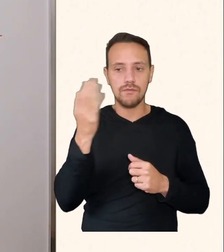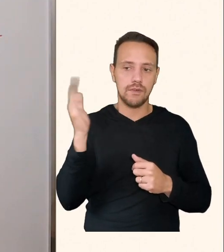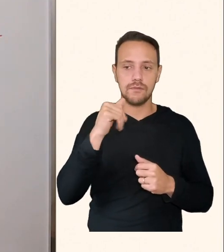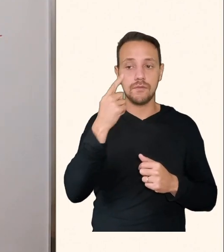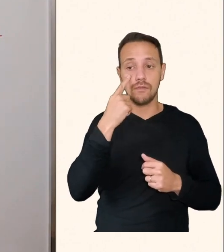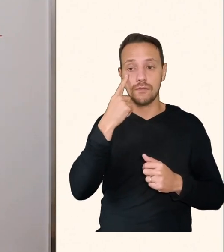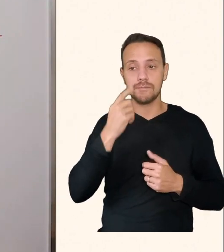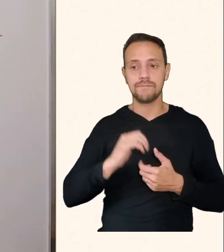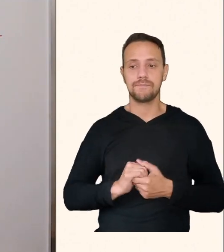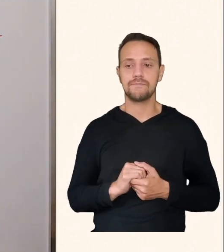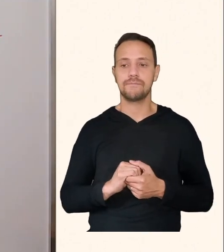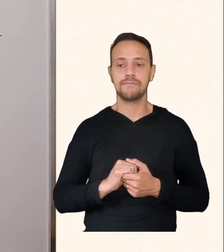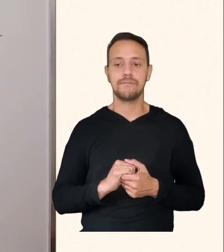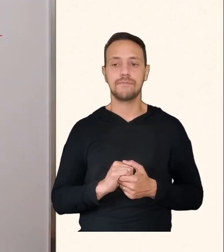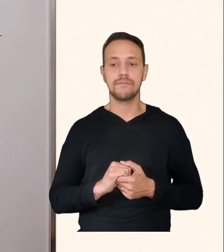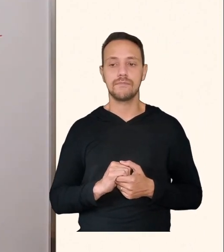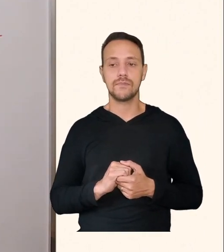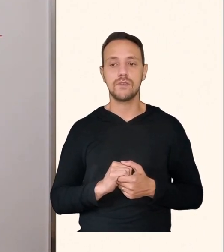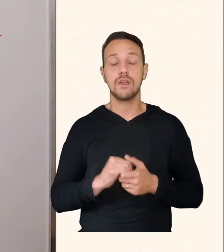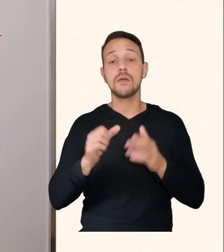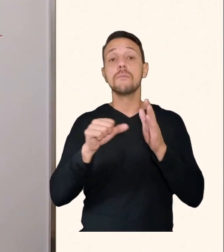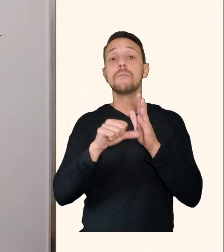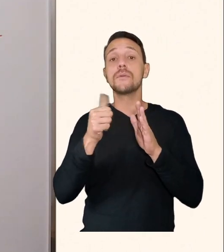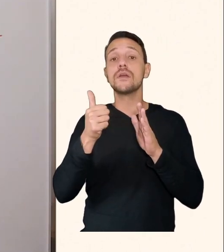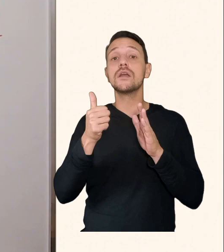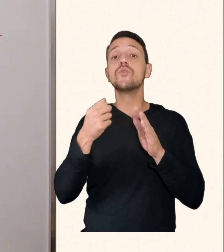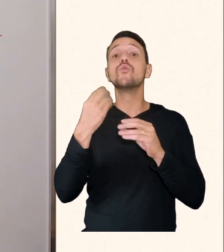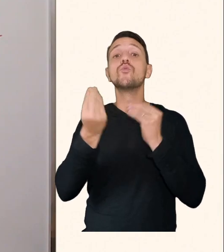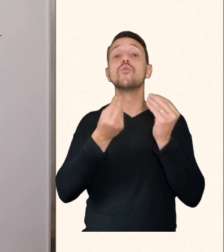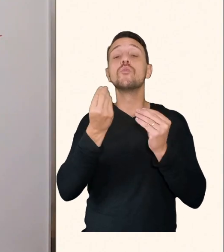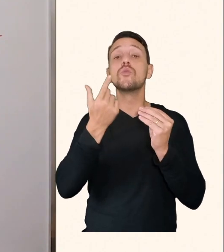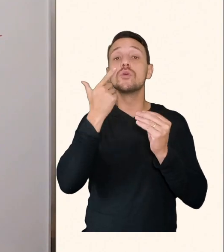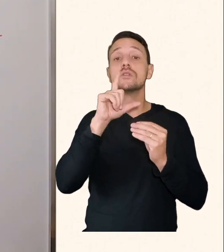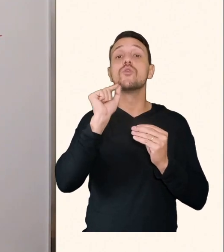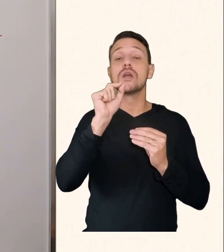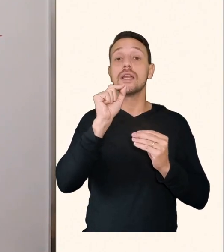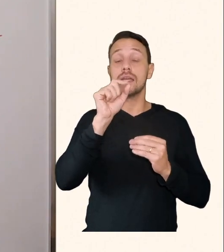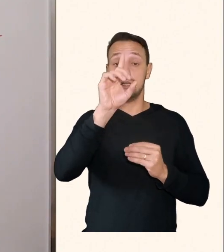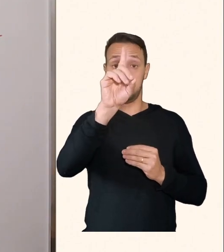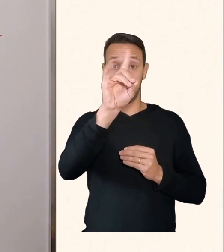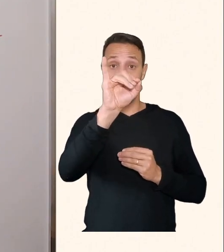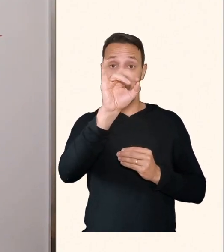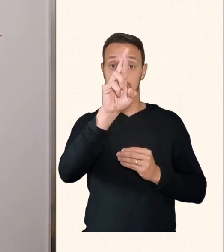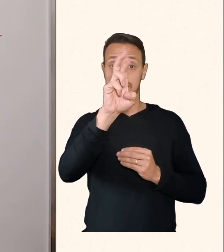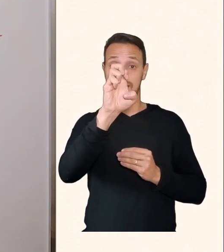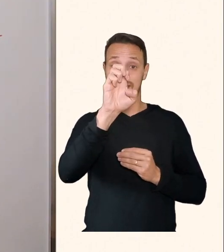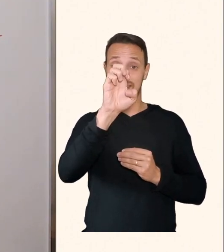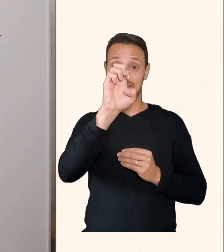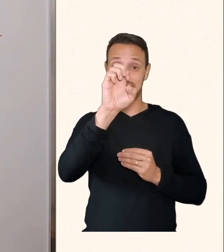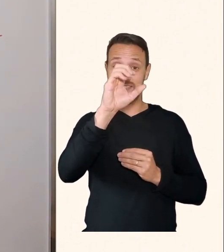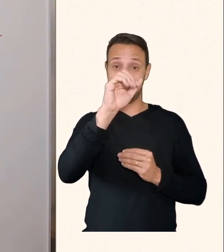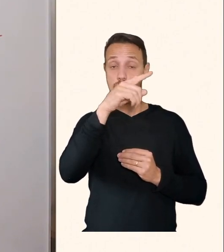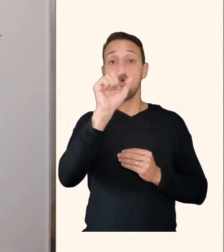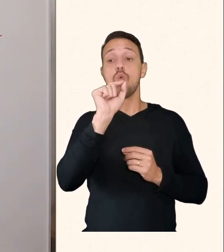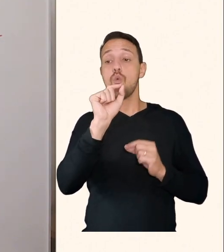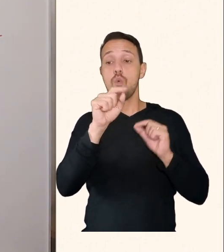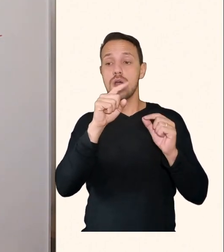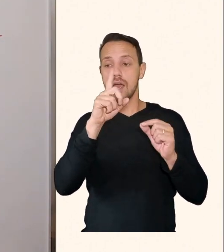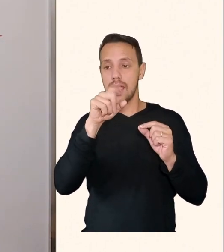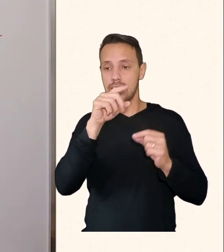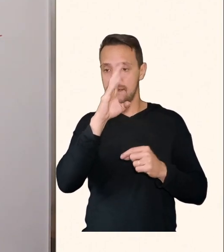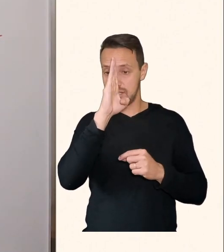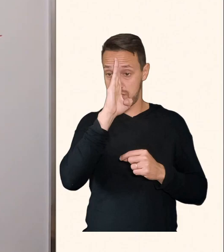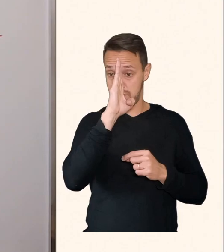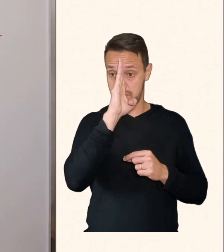gente se preocupa com o sentido. I com J, I com J, pessoal, olha aqui, tá? Tem que estar na direção